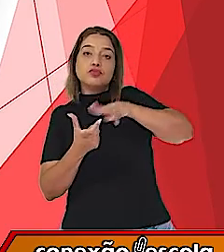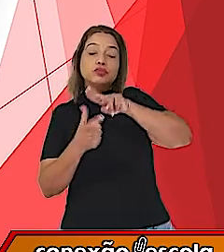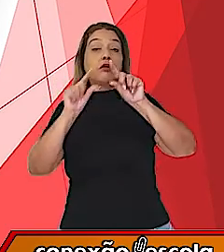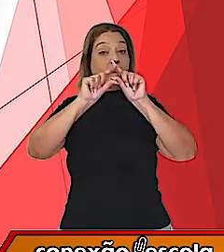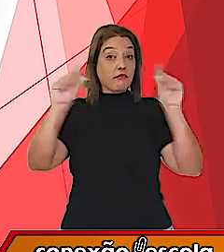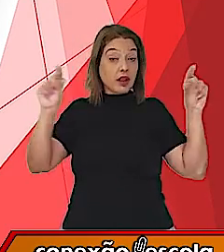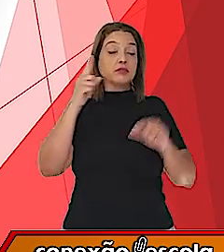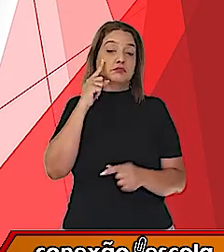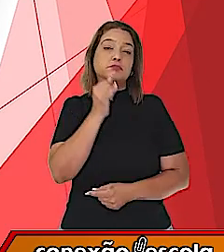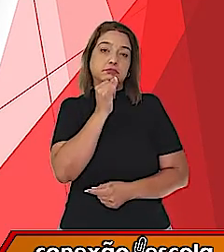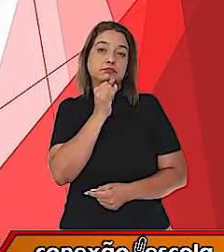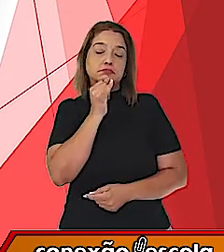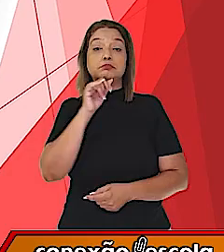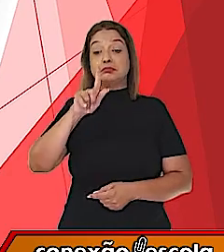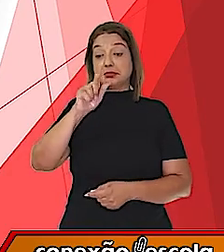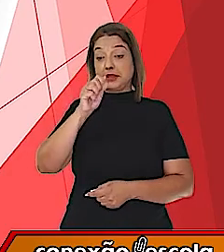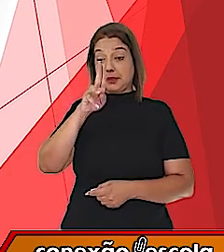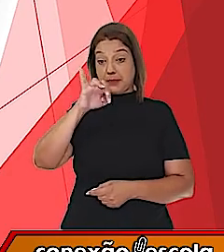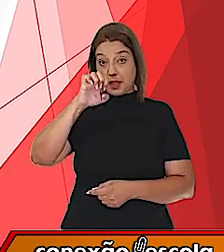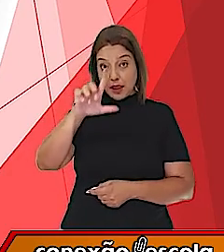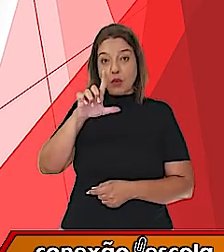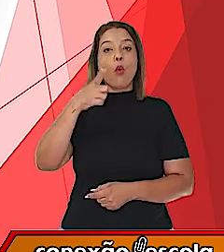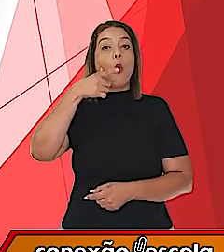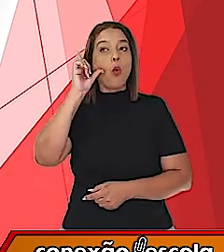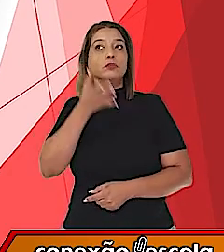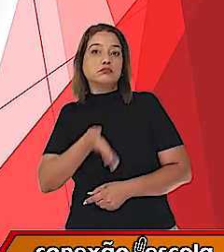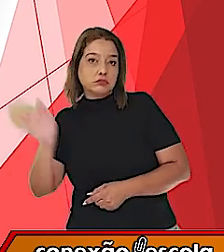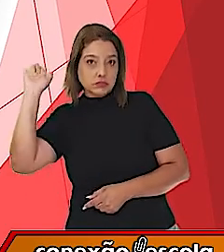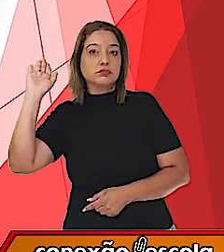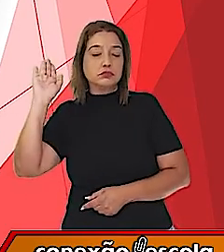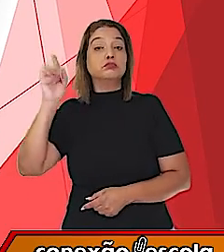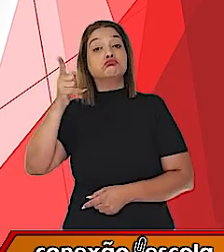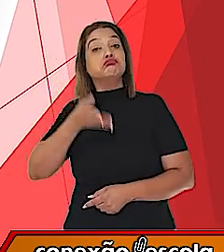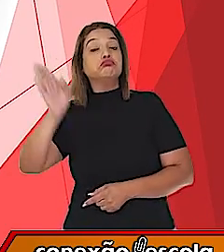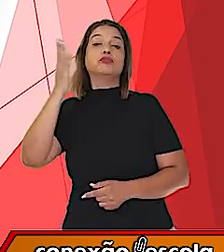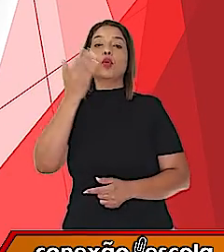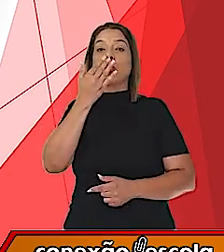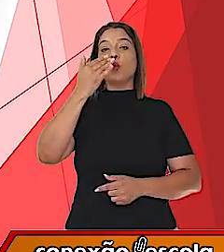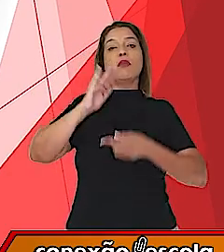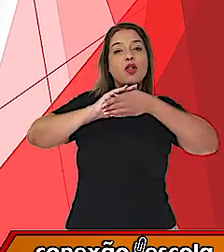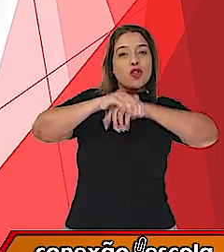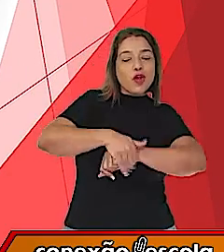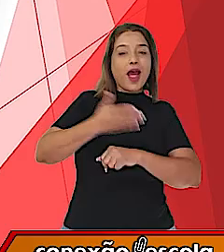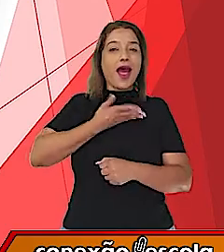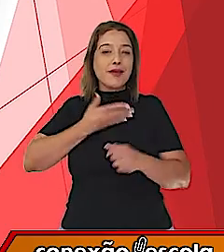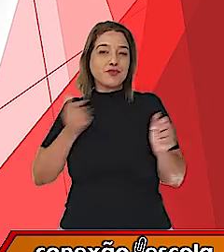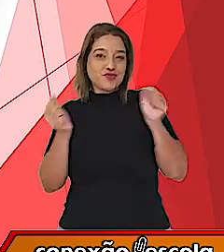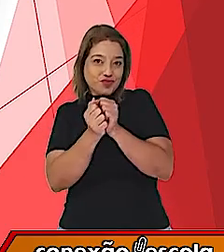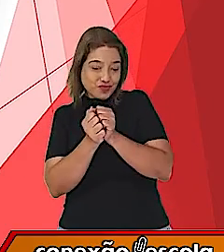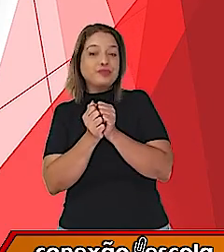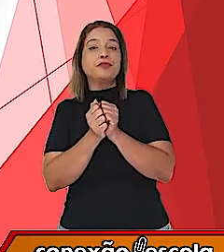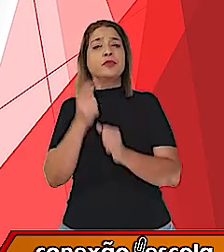como, por exemplo, Gabriel saiu ontem. Ele foi jantar com os amigos. Repare